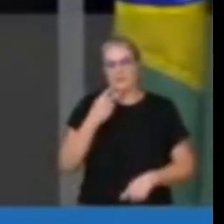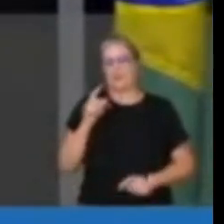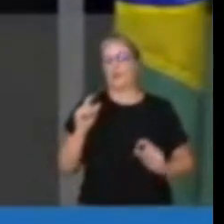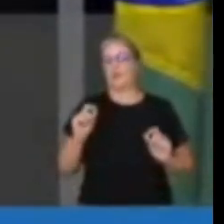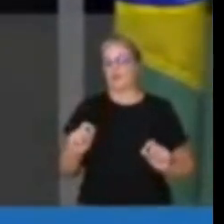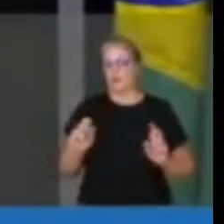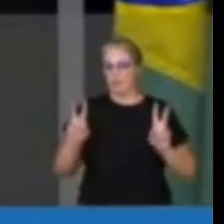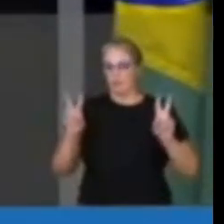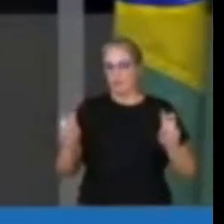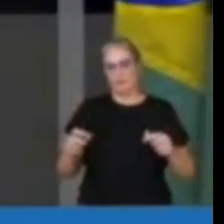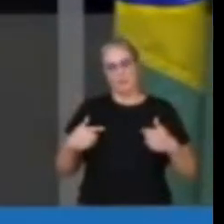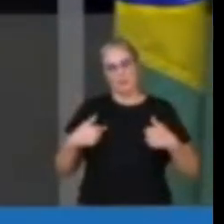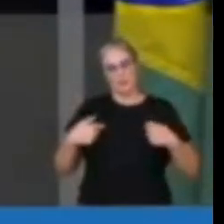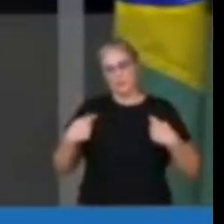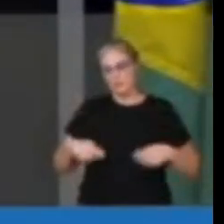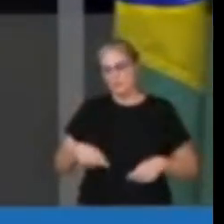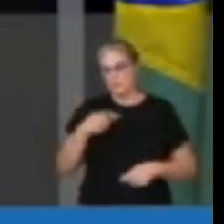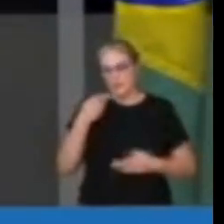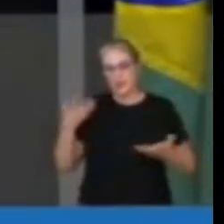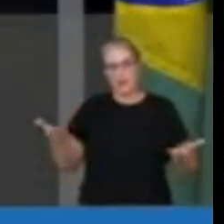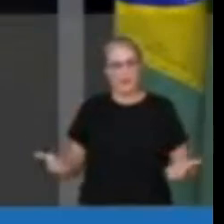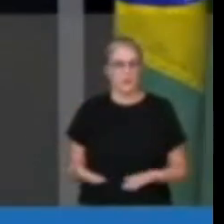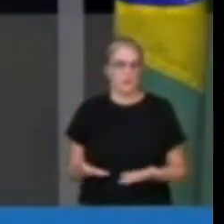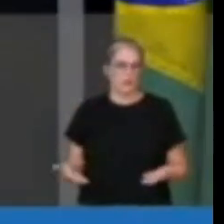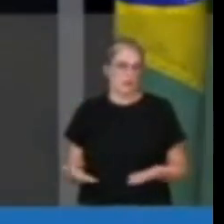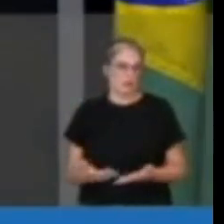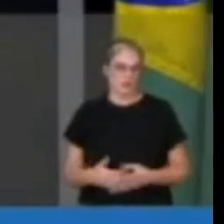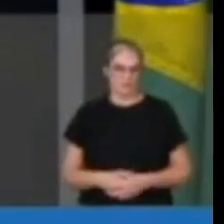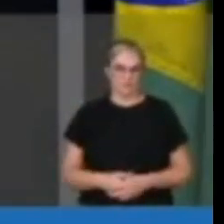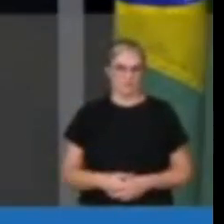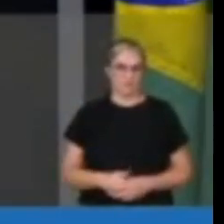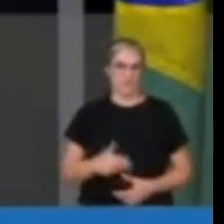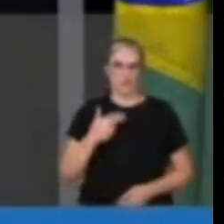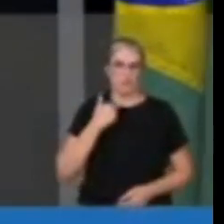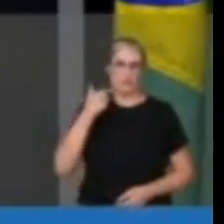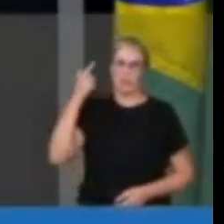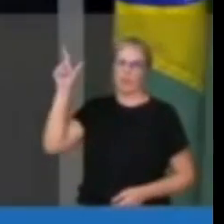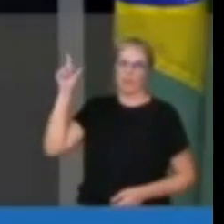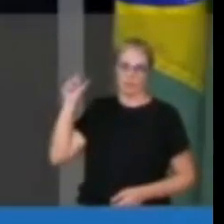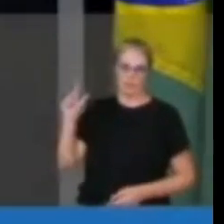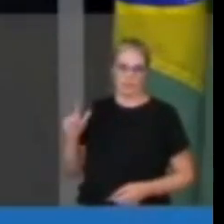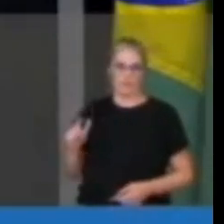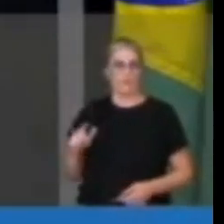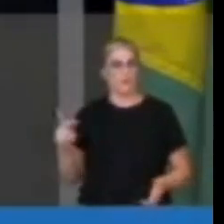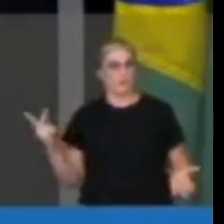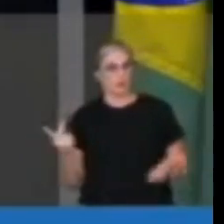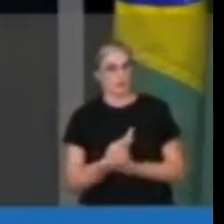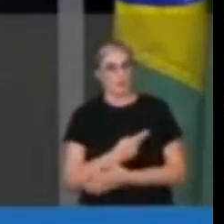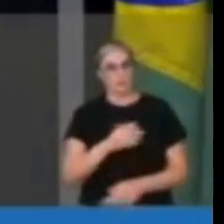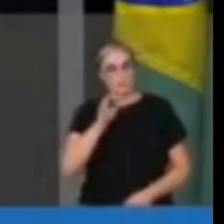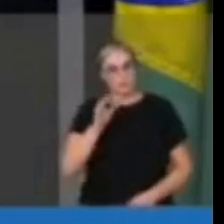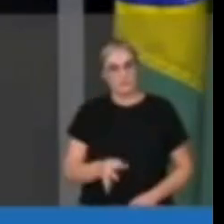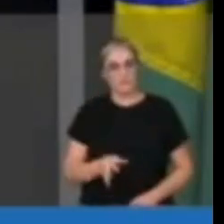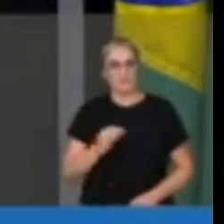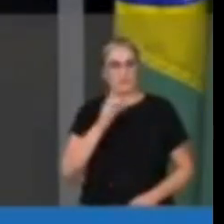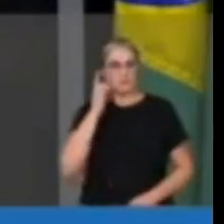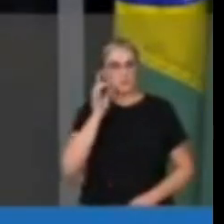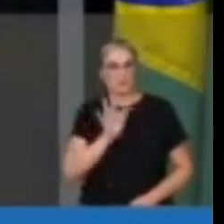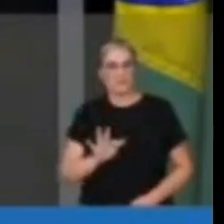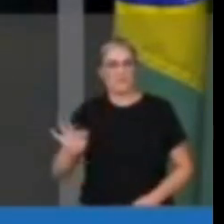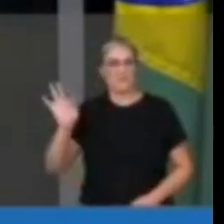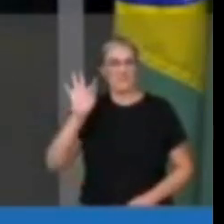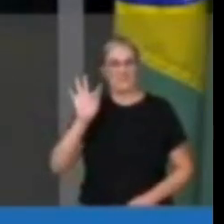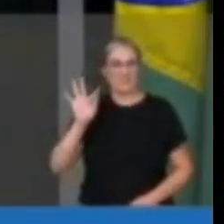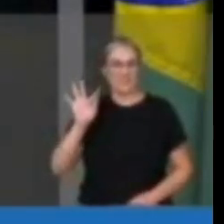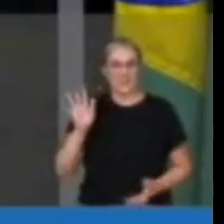temos que ser atuais em relação ao que está acontecendo na política nacional. Temos um deputado federal, Eduardo Bolsonaro,